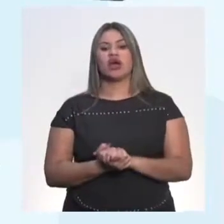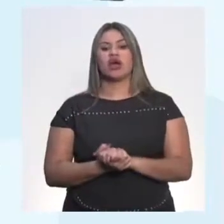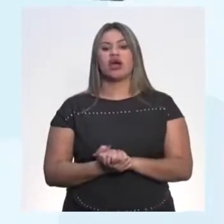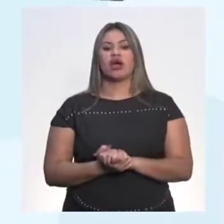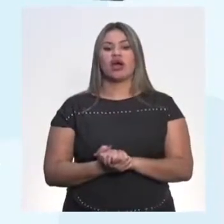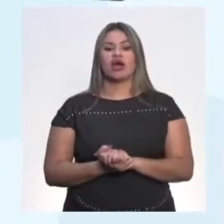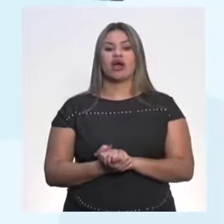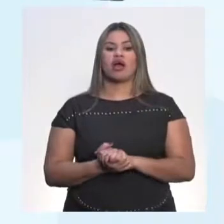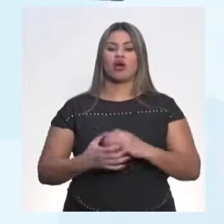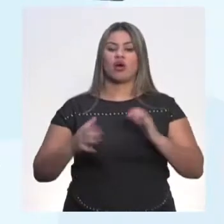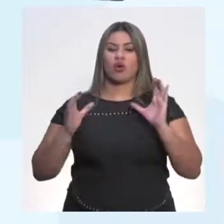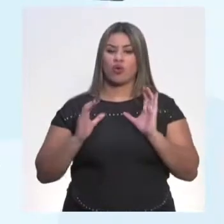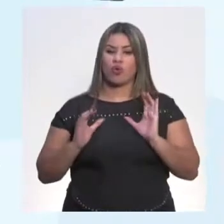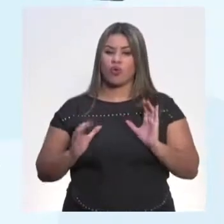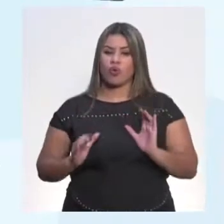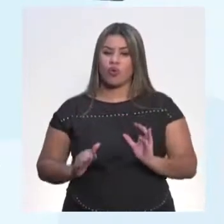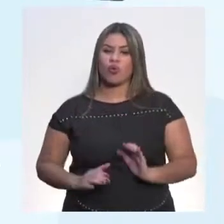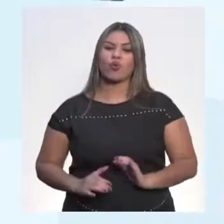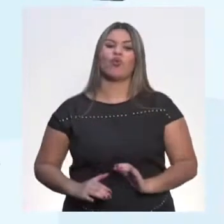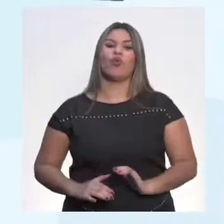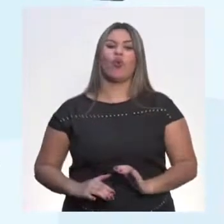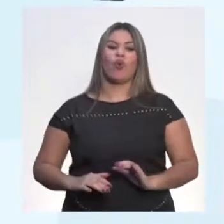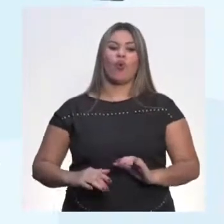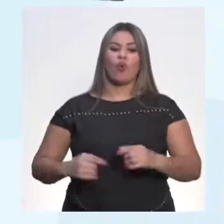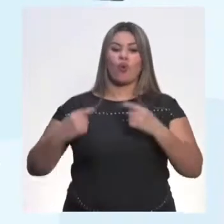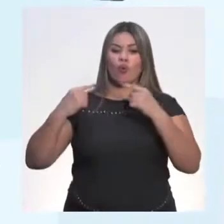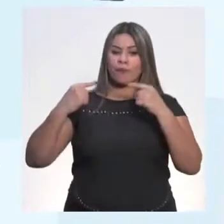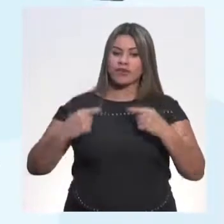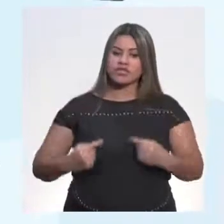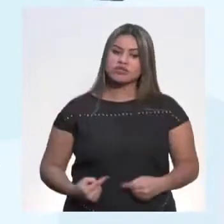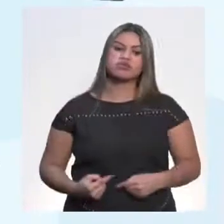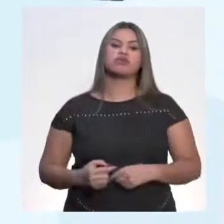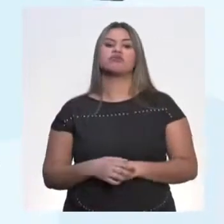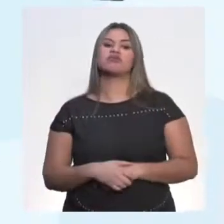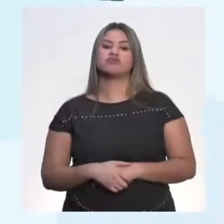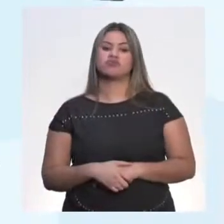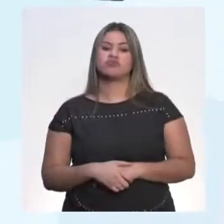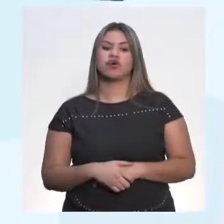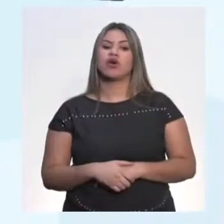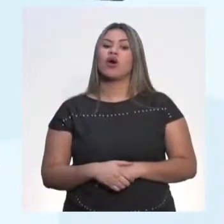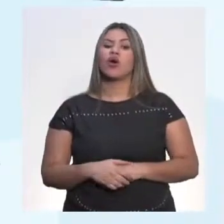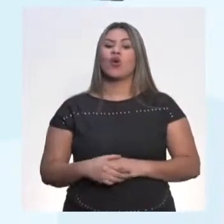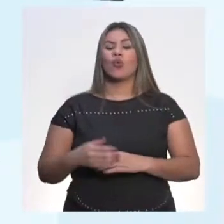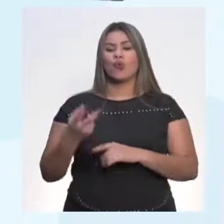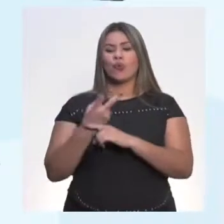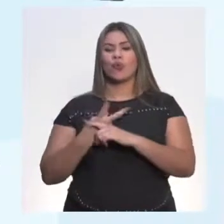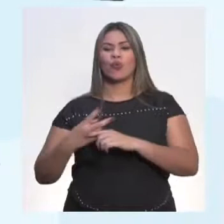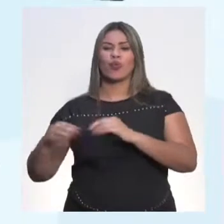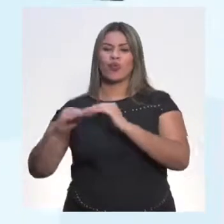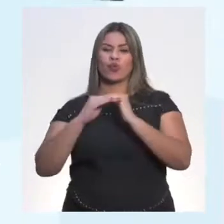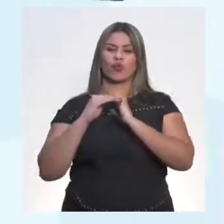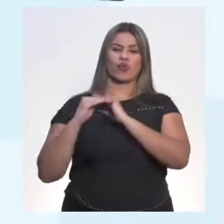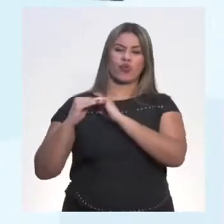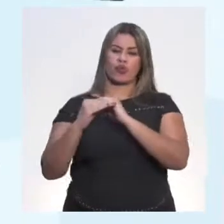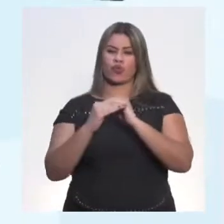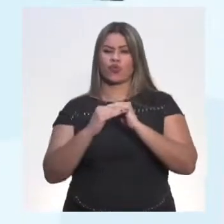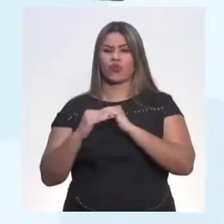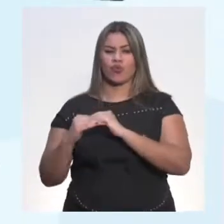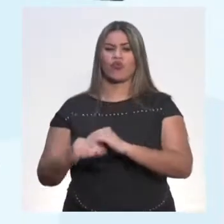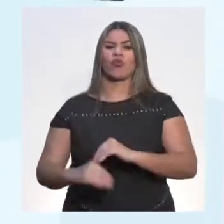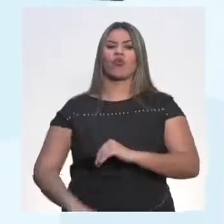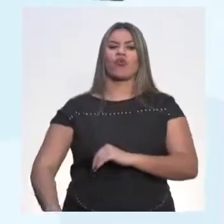o diferentes posturas plurais na a busca por Equidade a elegibilidade